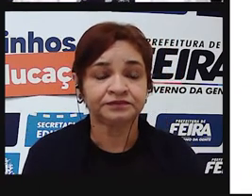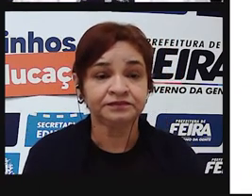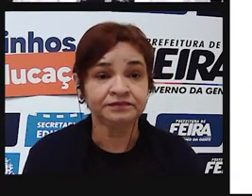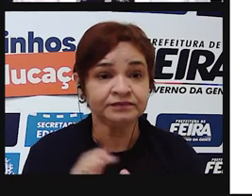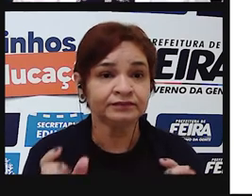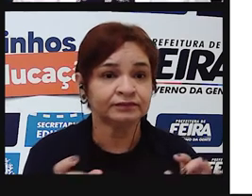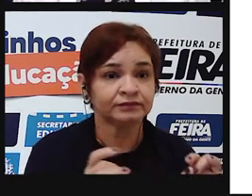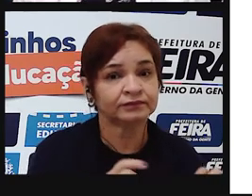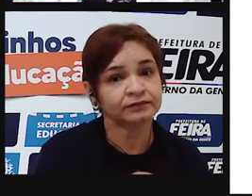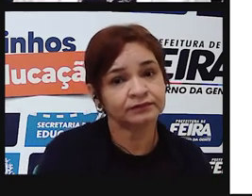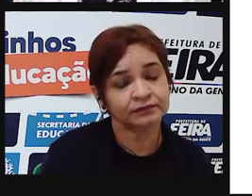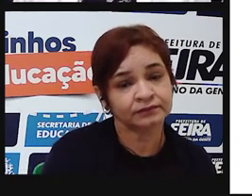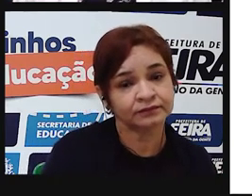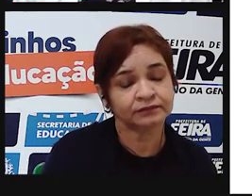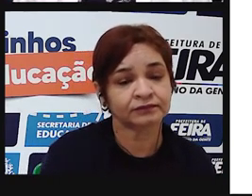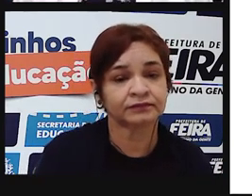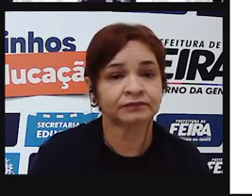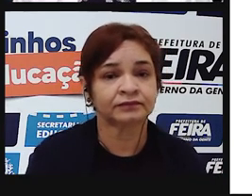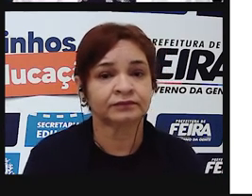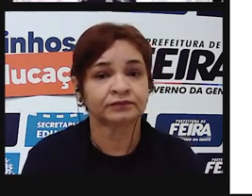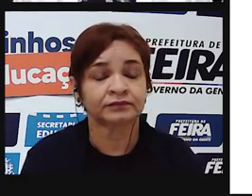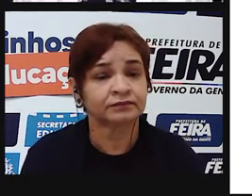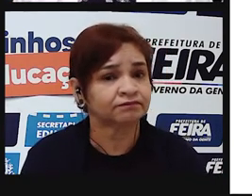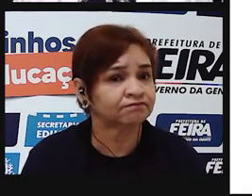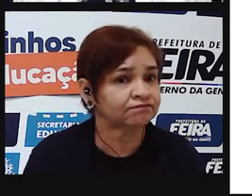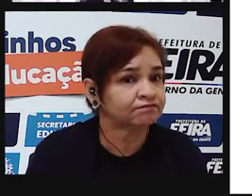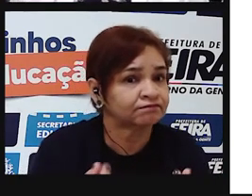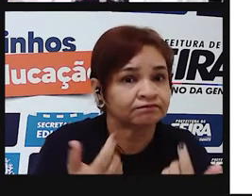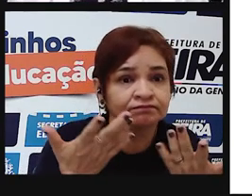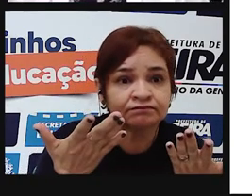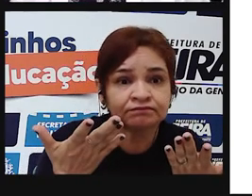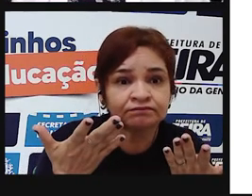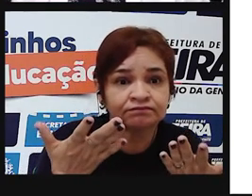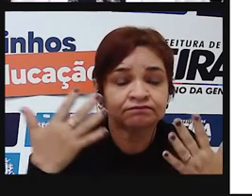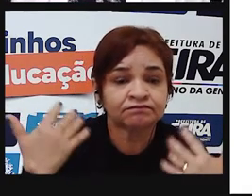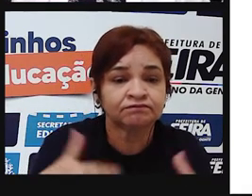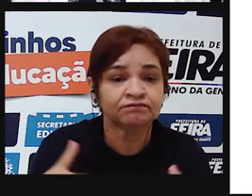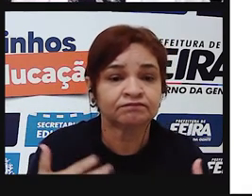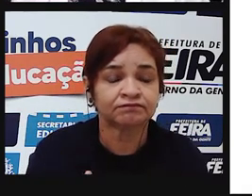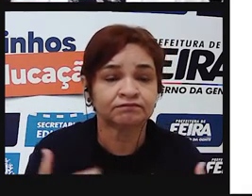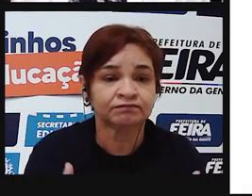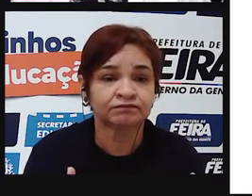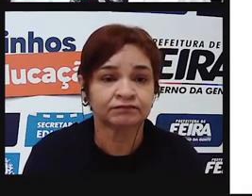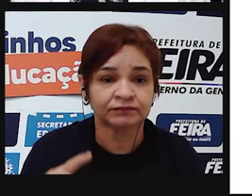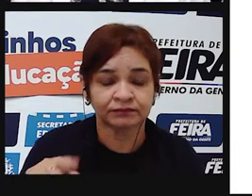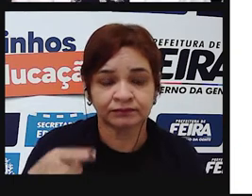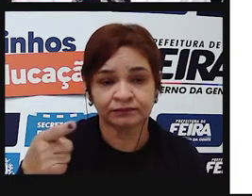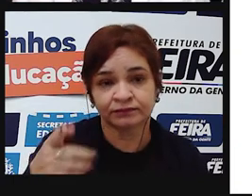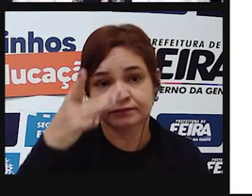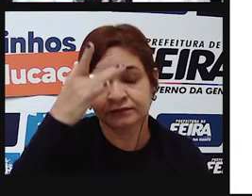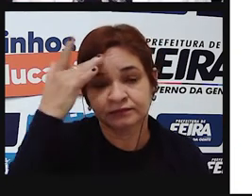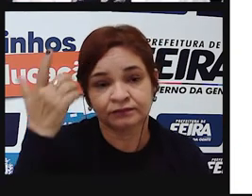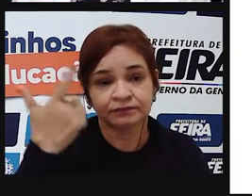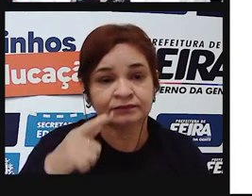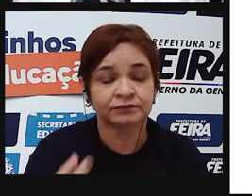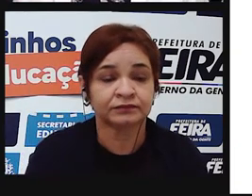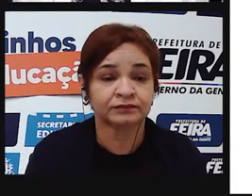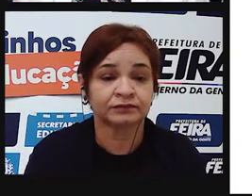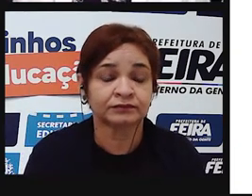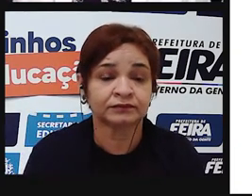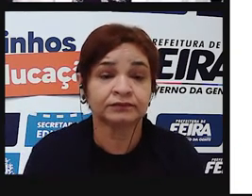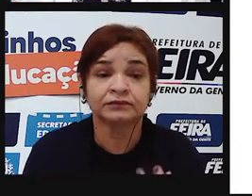acabava fazendo com que ela encarecesse os aluguéis e aqueles outros moradores mais humildes não